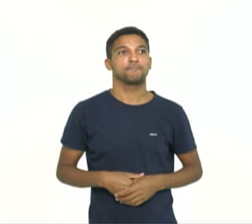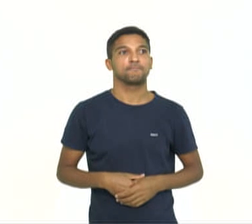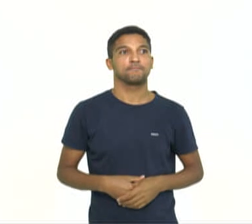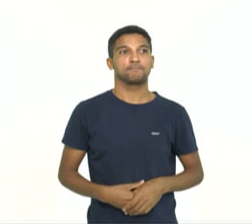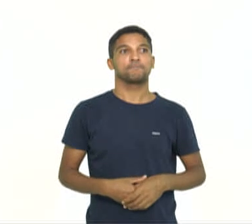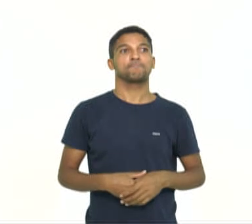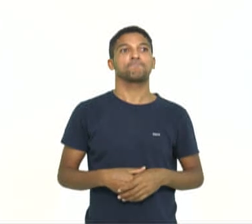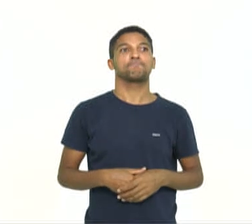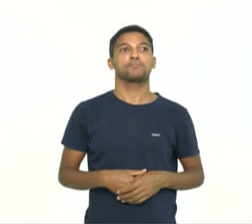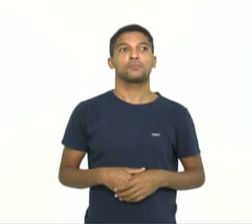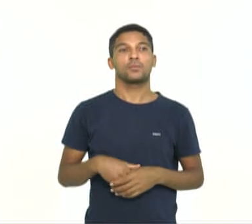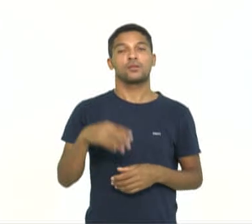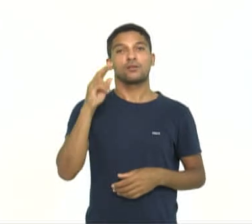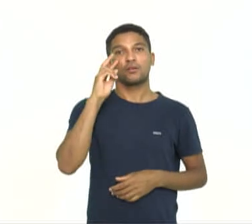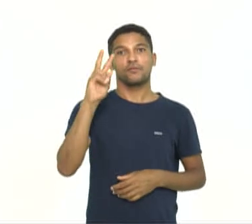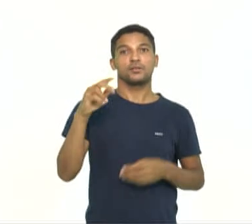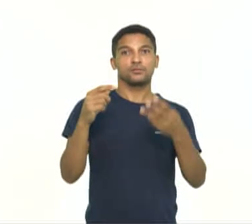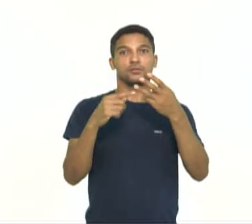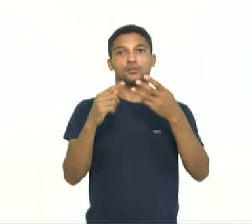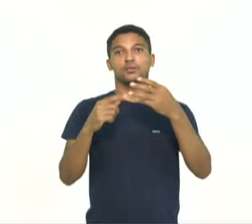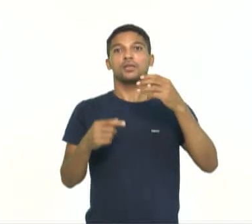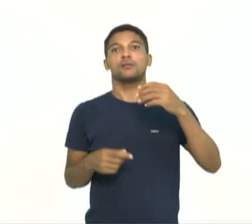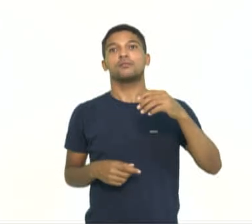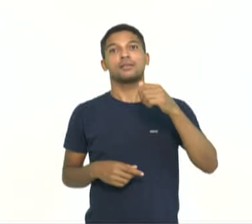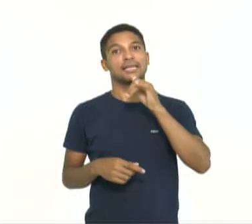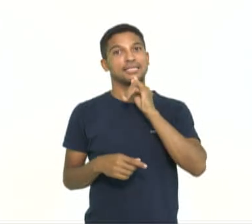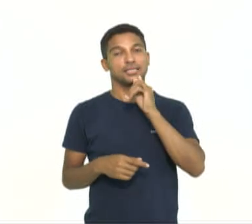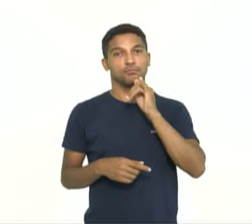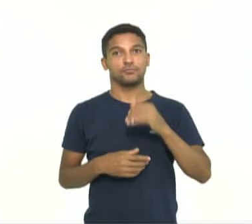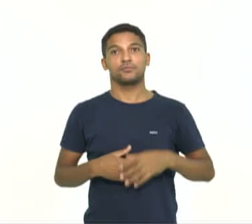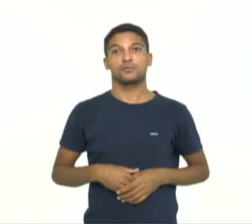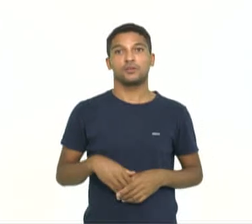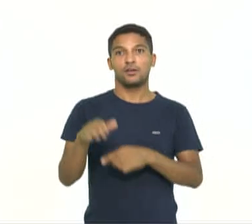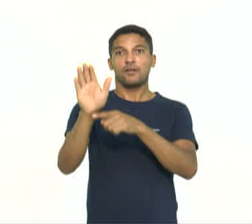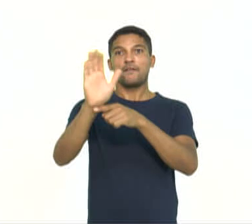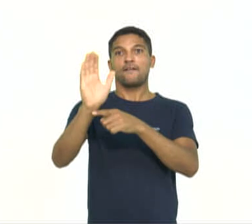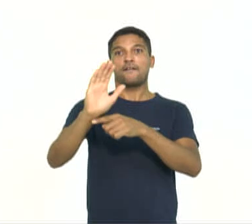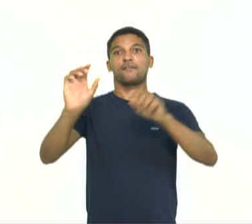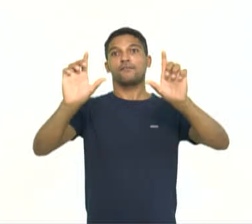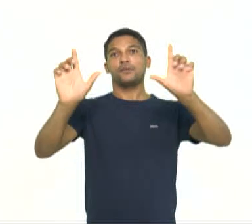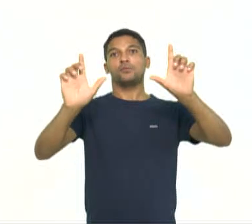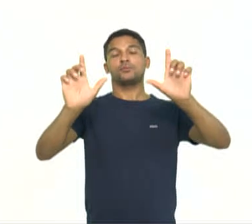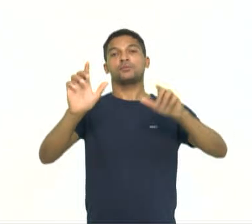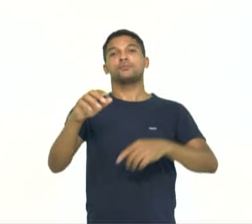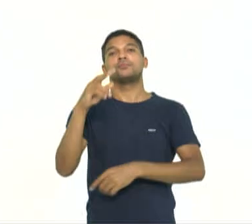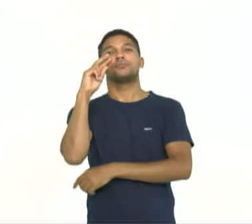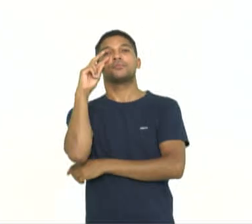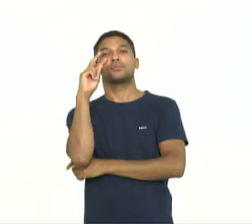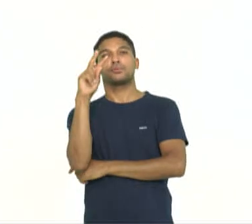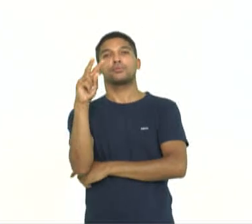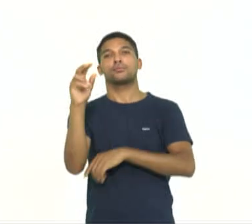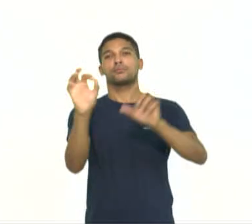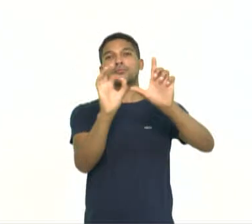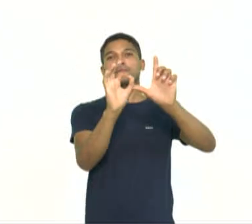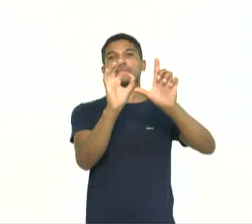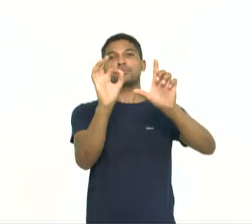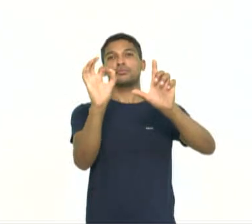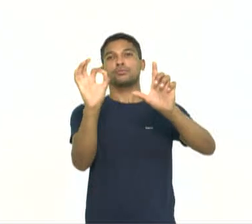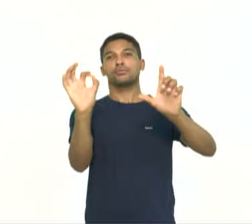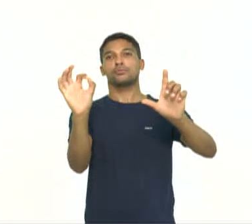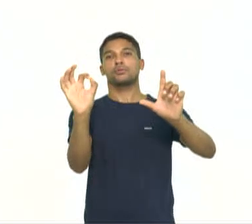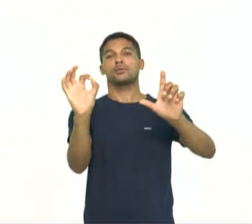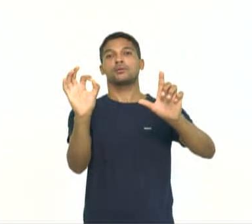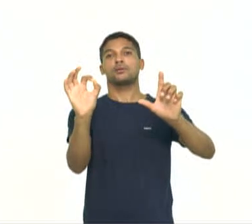terceiro exemplo ali, assisti ao filme, comi pipoca, tomei suco, mesmo procedimento. E no último, não fomos à festa